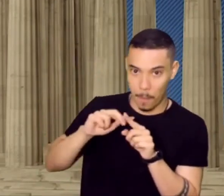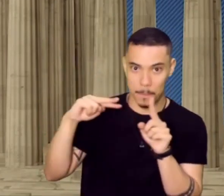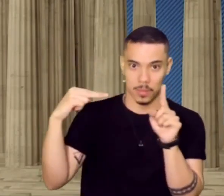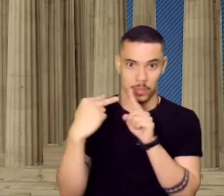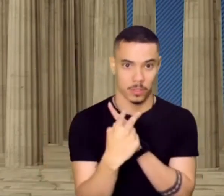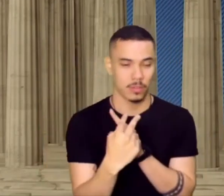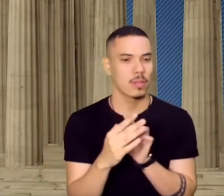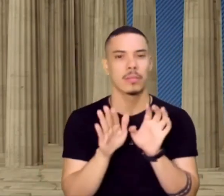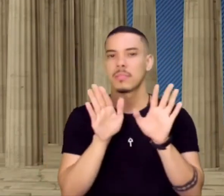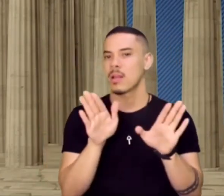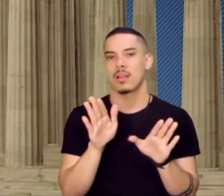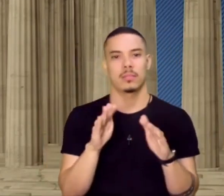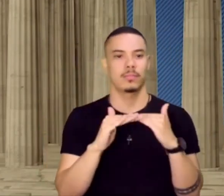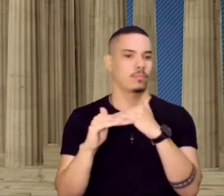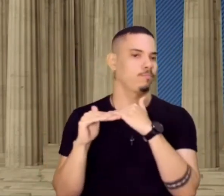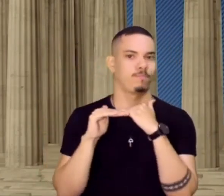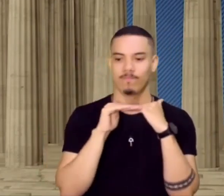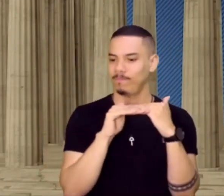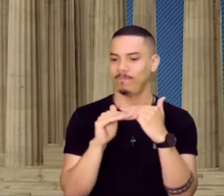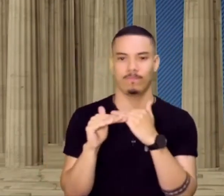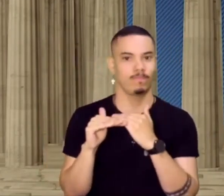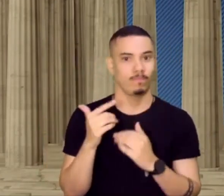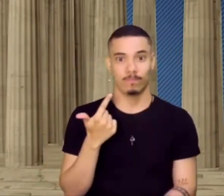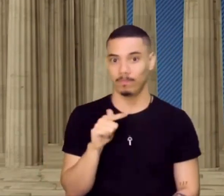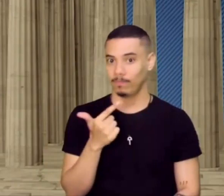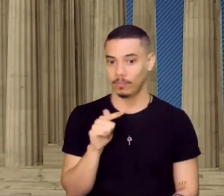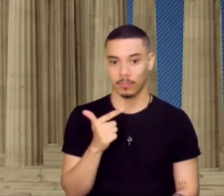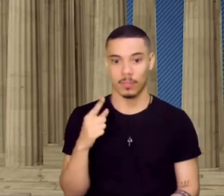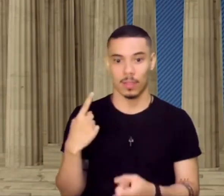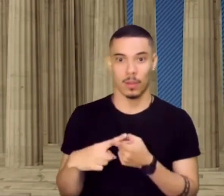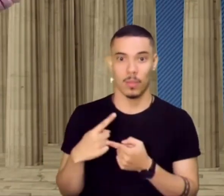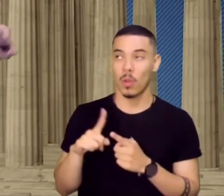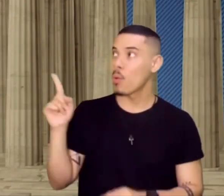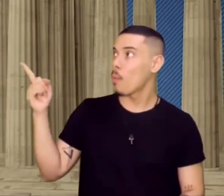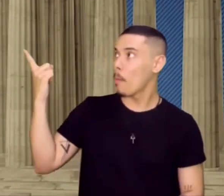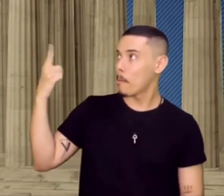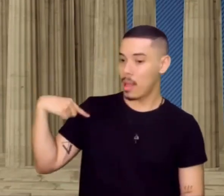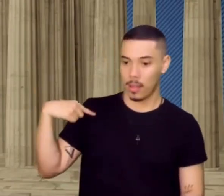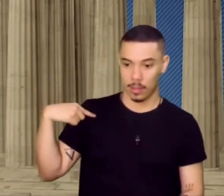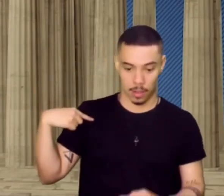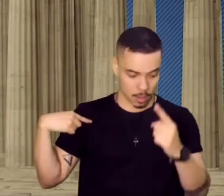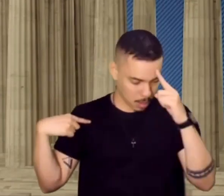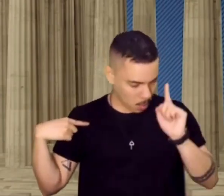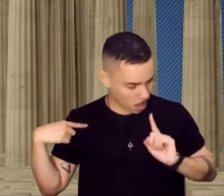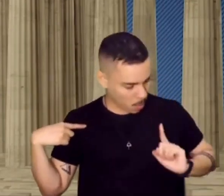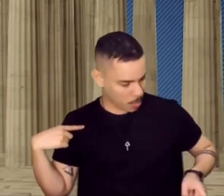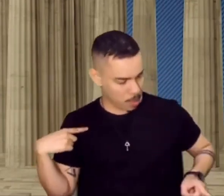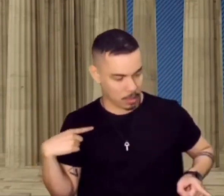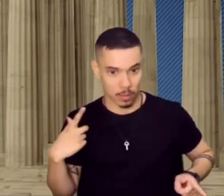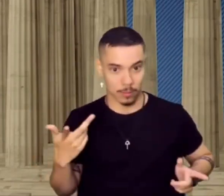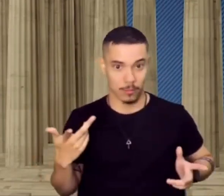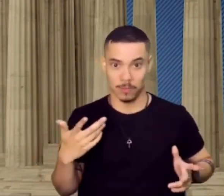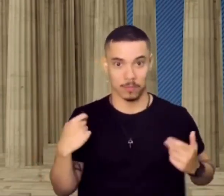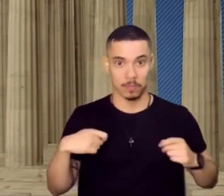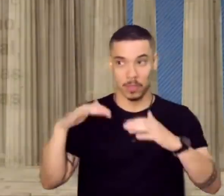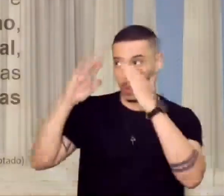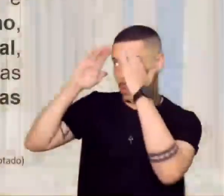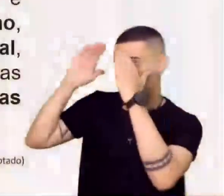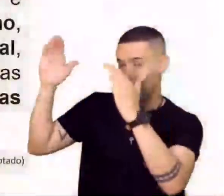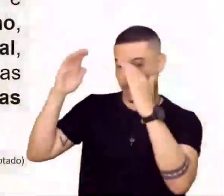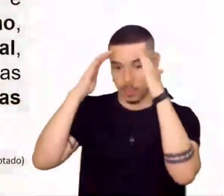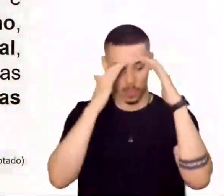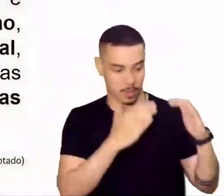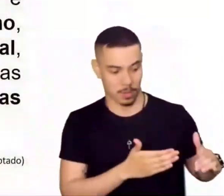Só que ela não tem igualdade. Porque é um mandando no outro, eu tenho que obedecer. Ok? Voltando, olha aí.